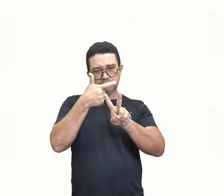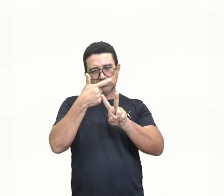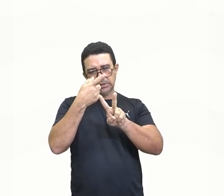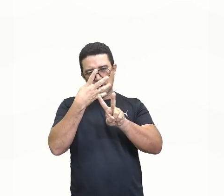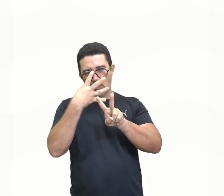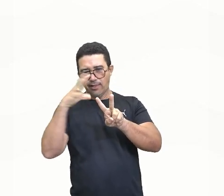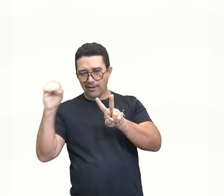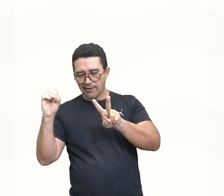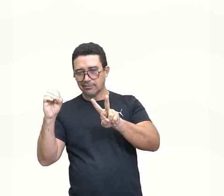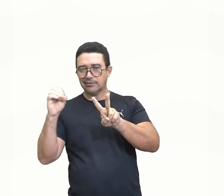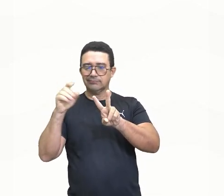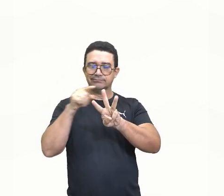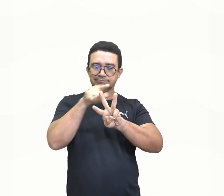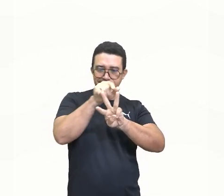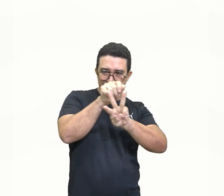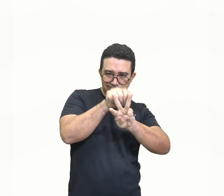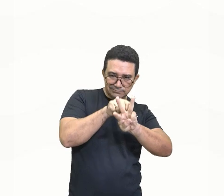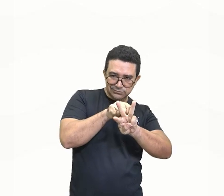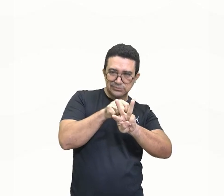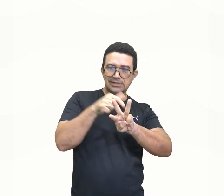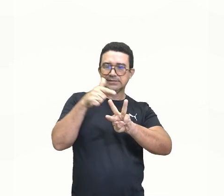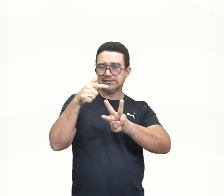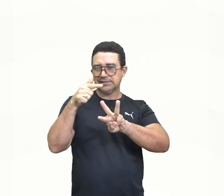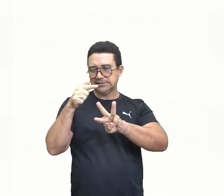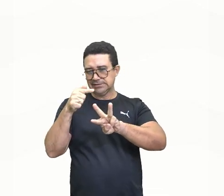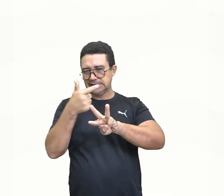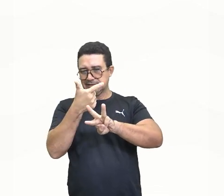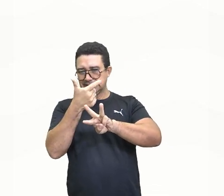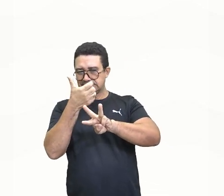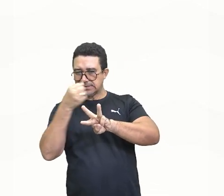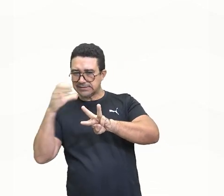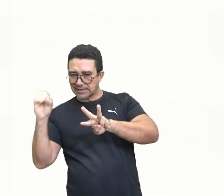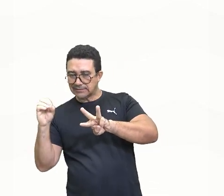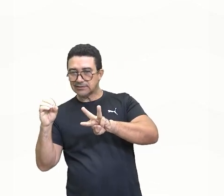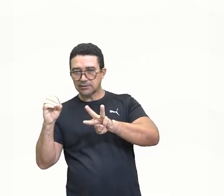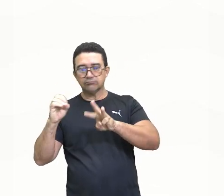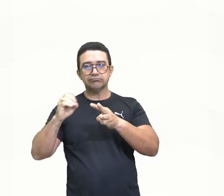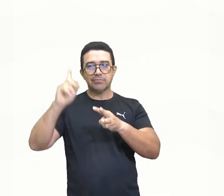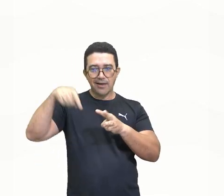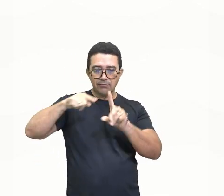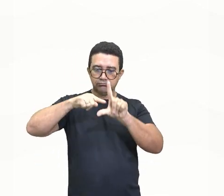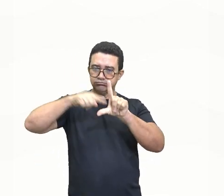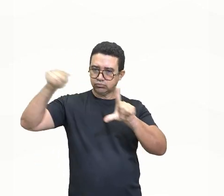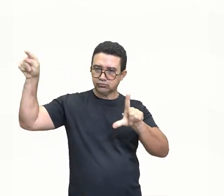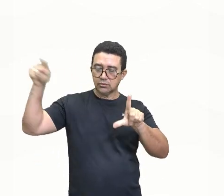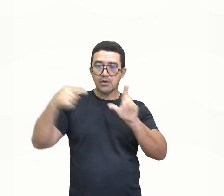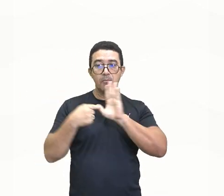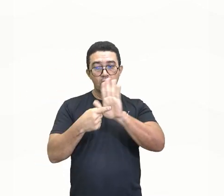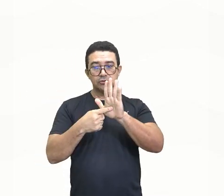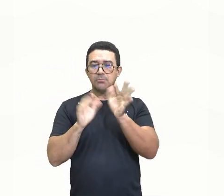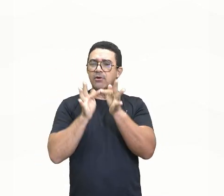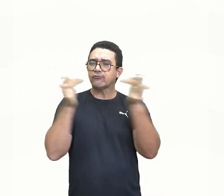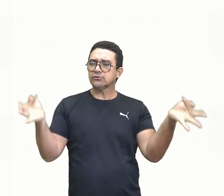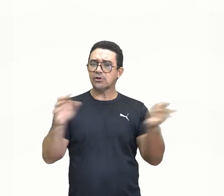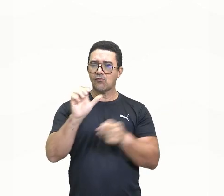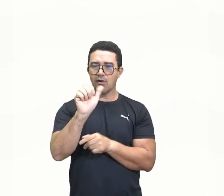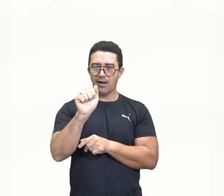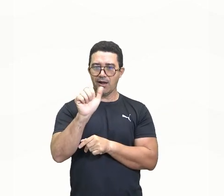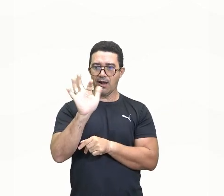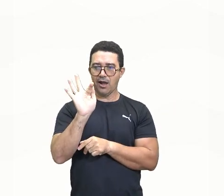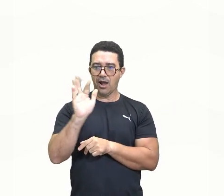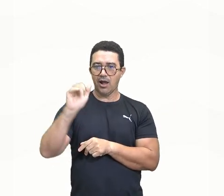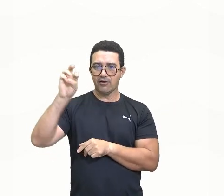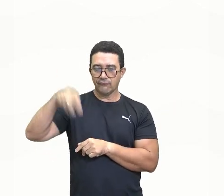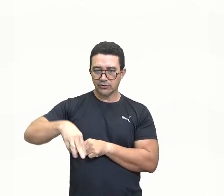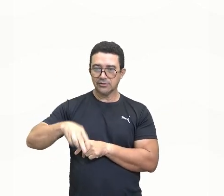um exemplo aí de um gráfico que significa que é uma função afim, ou seja, é